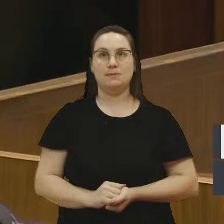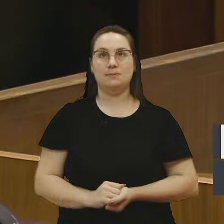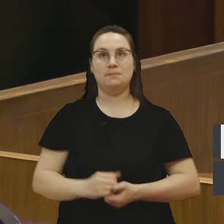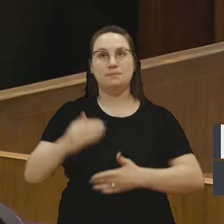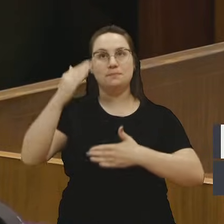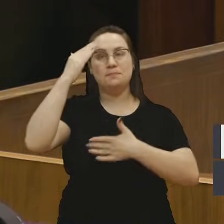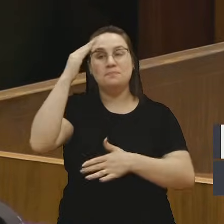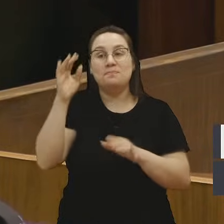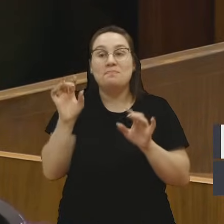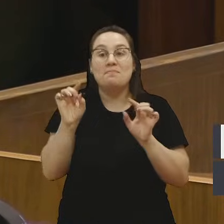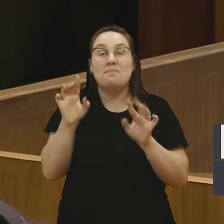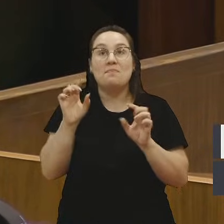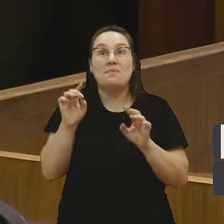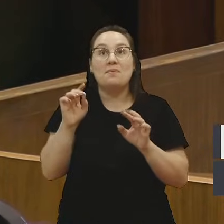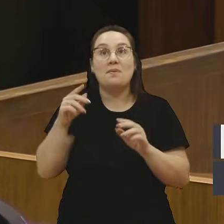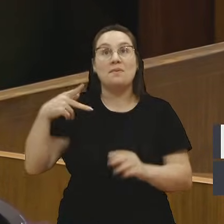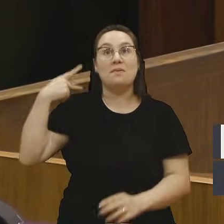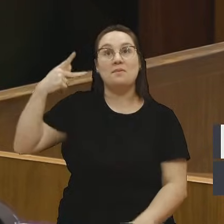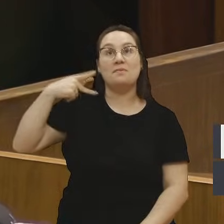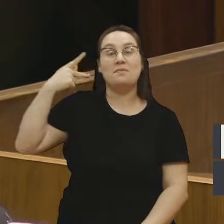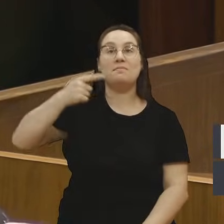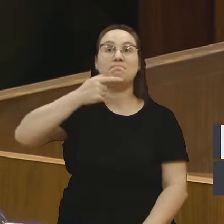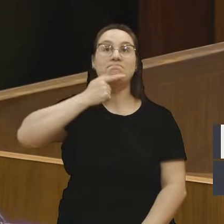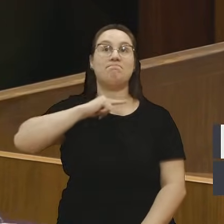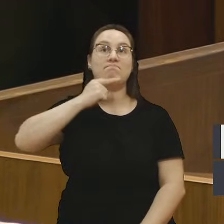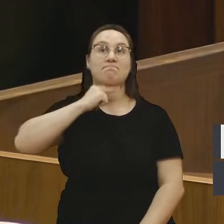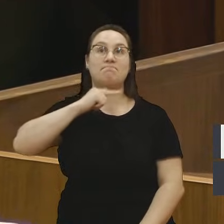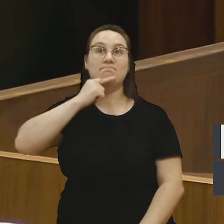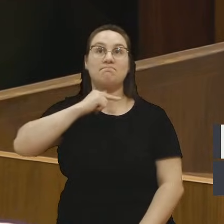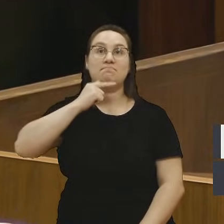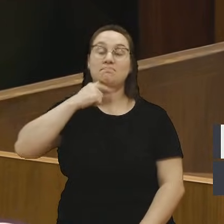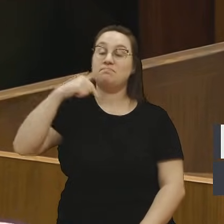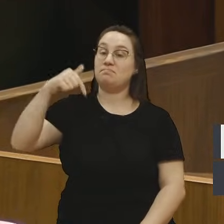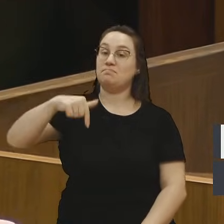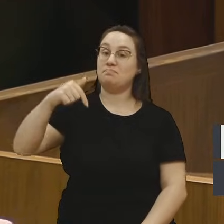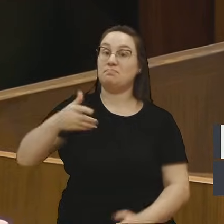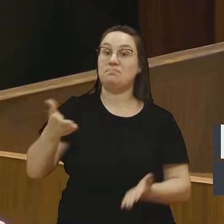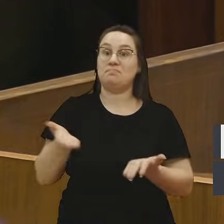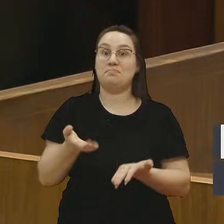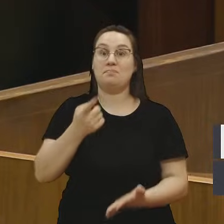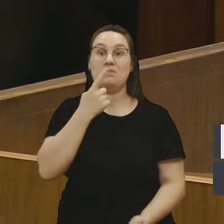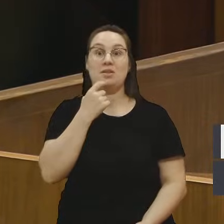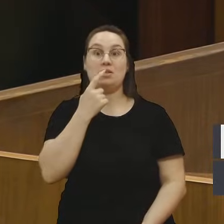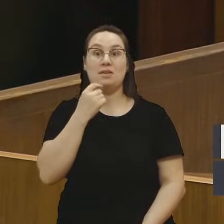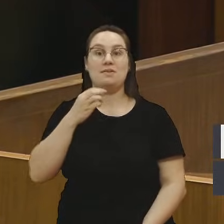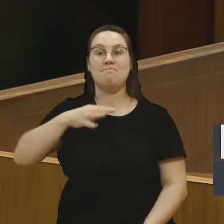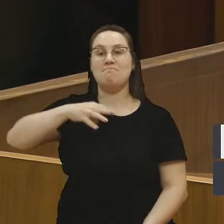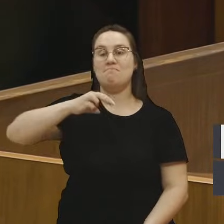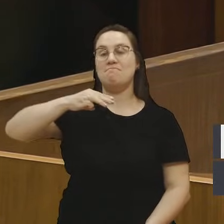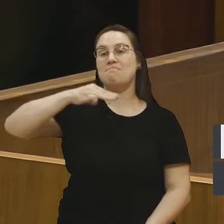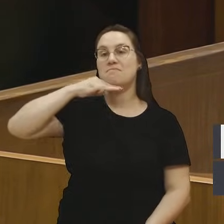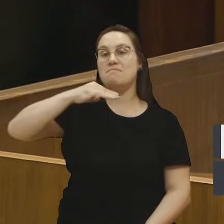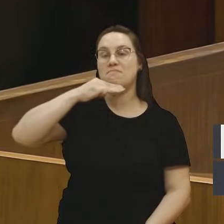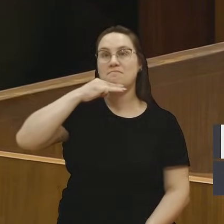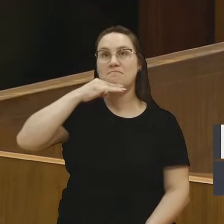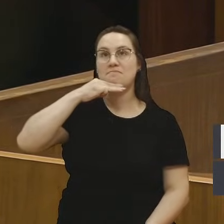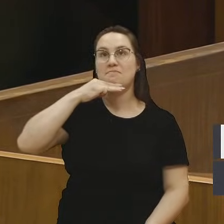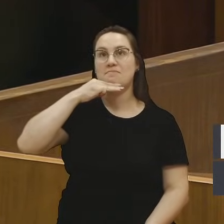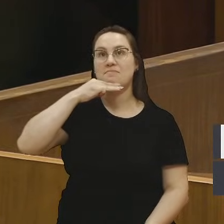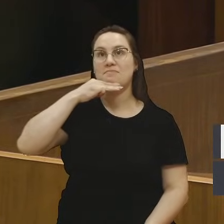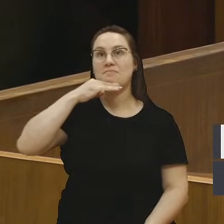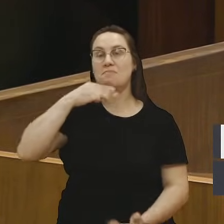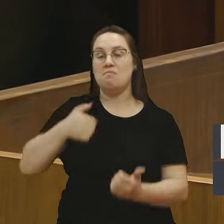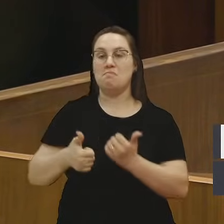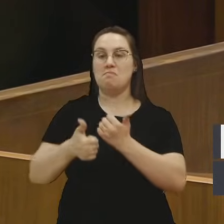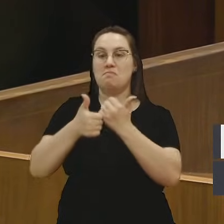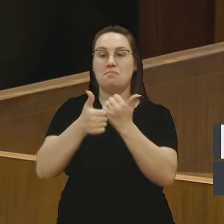Agradeço especialmente ao vereador Caleb e aqui a Rose e a Marisol, pois são da Comissão de